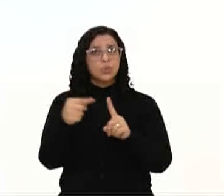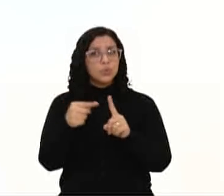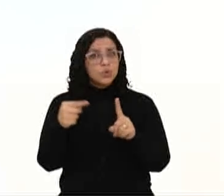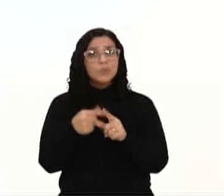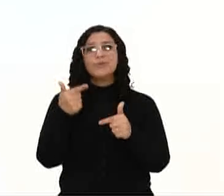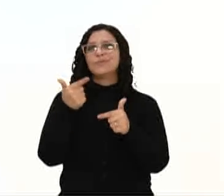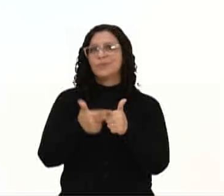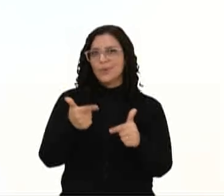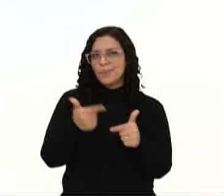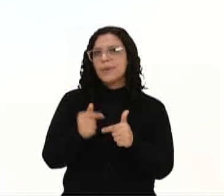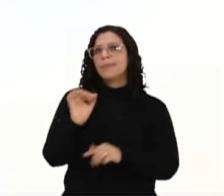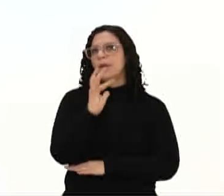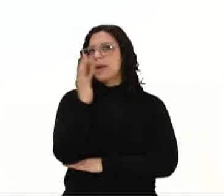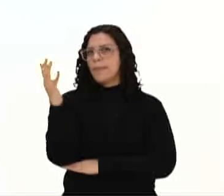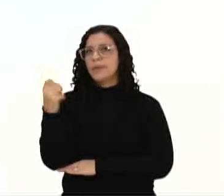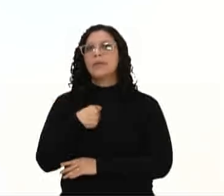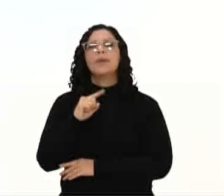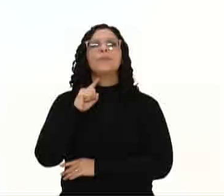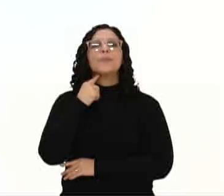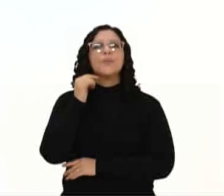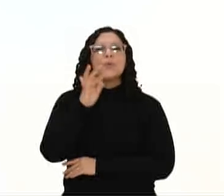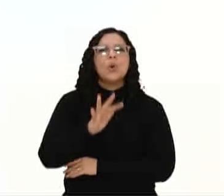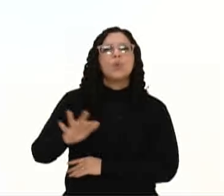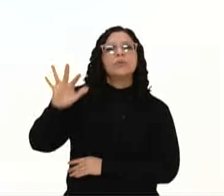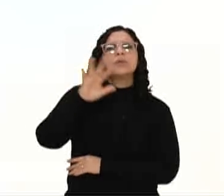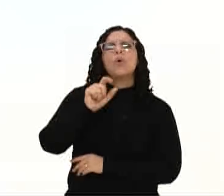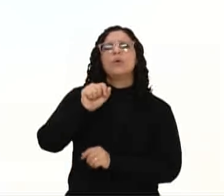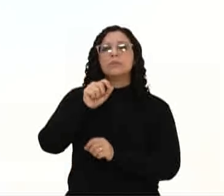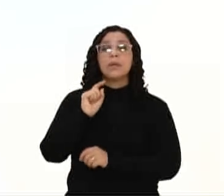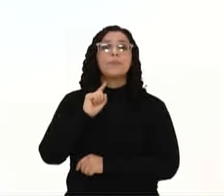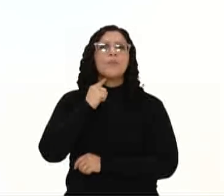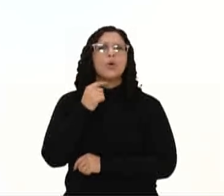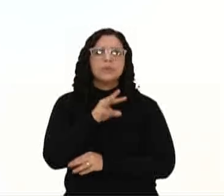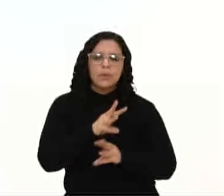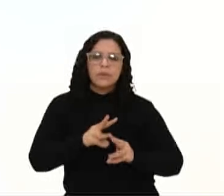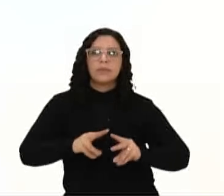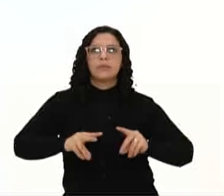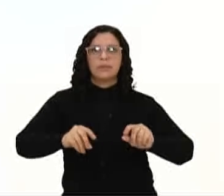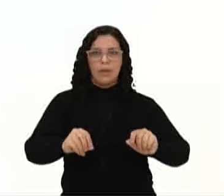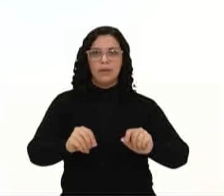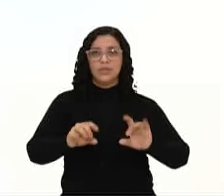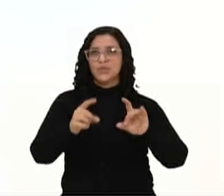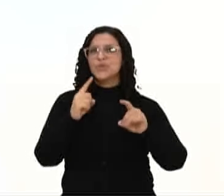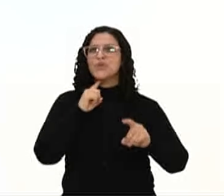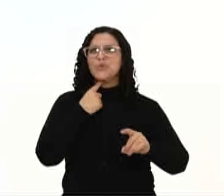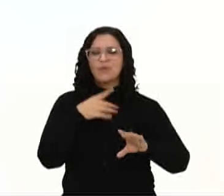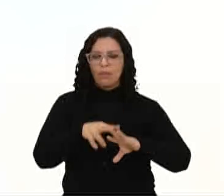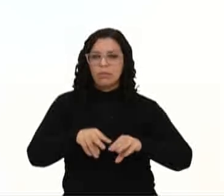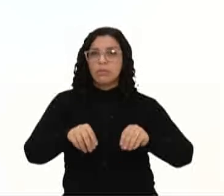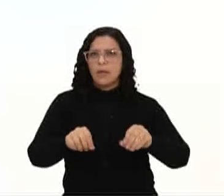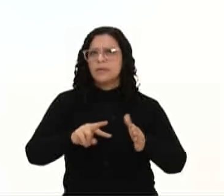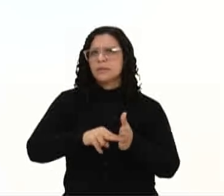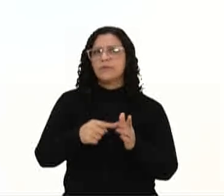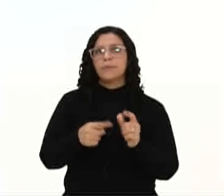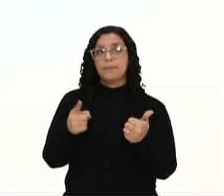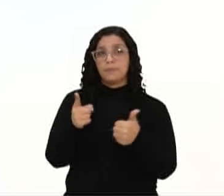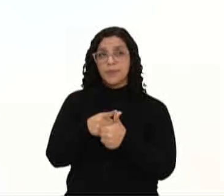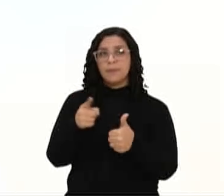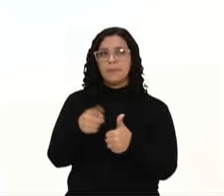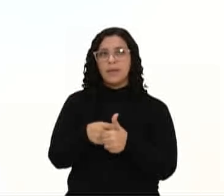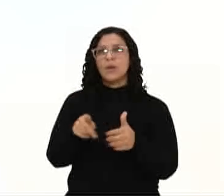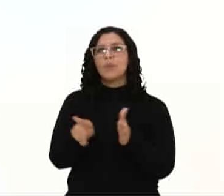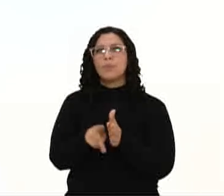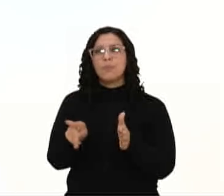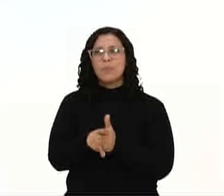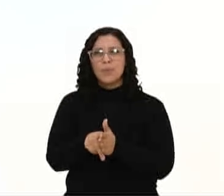de problema ambiental, que é a poluição do solo. Então, nós temos tipos de poluição do solo. Primeiro ali, detritos